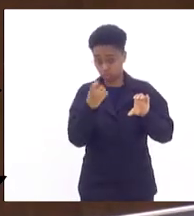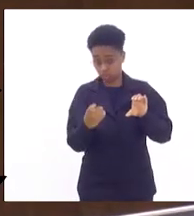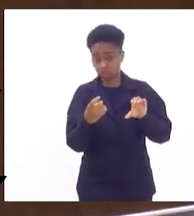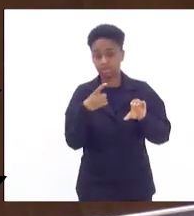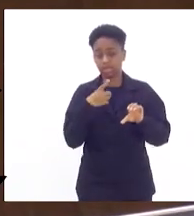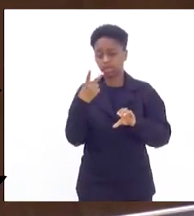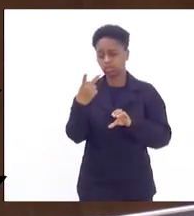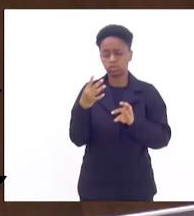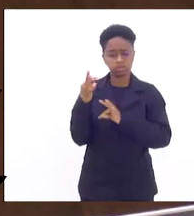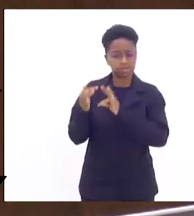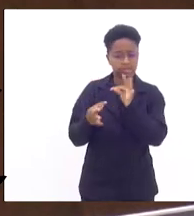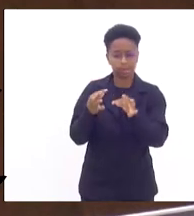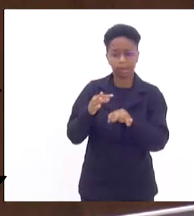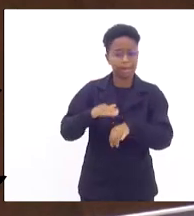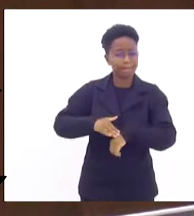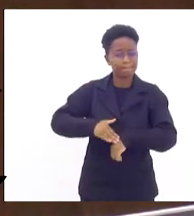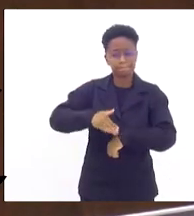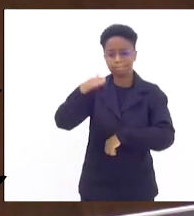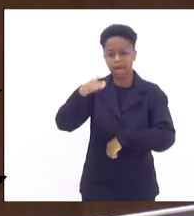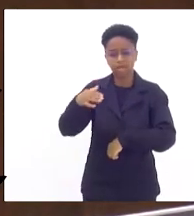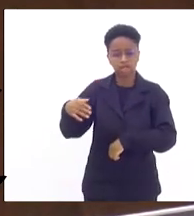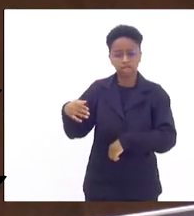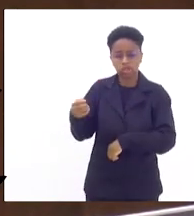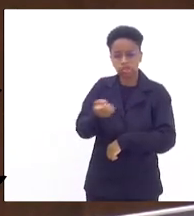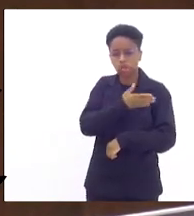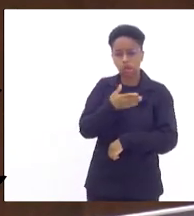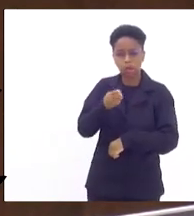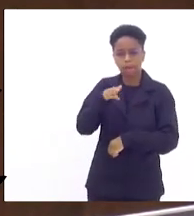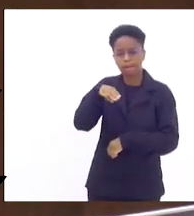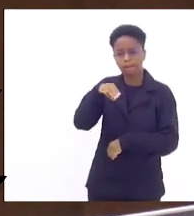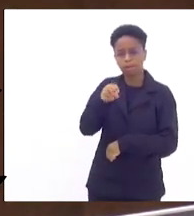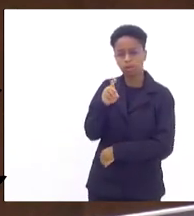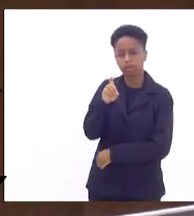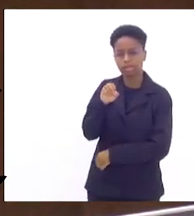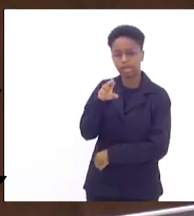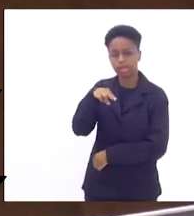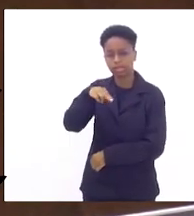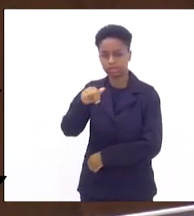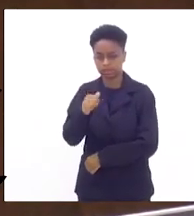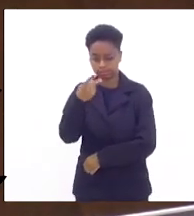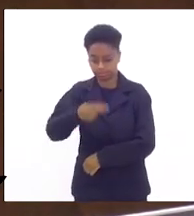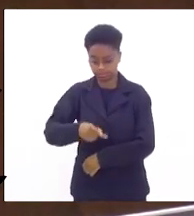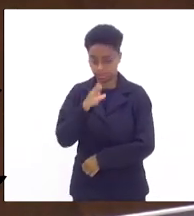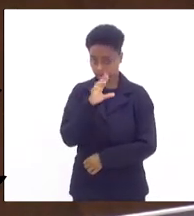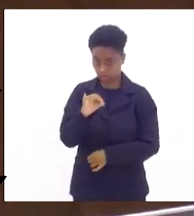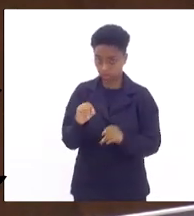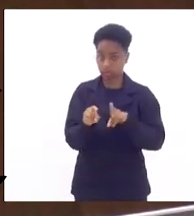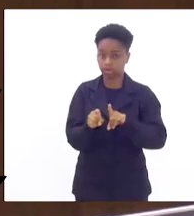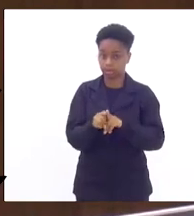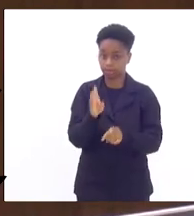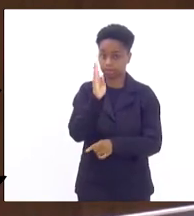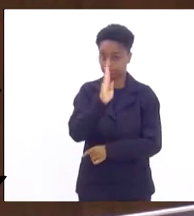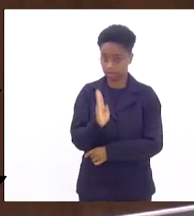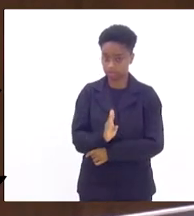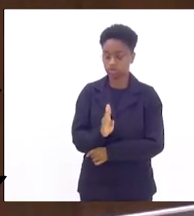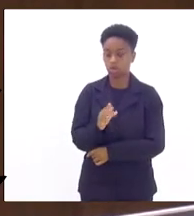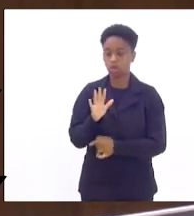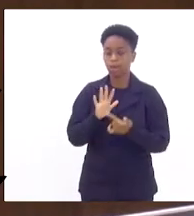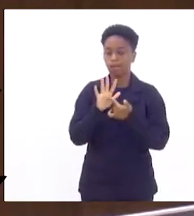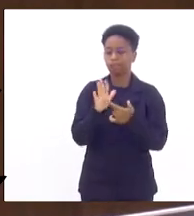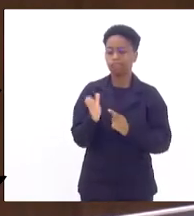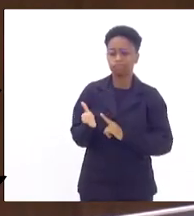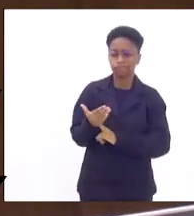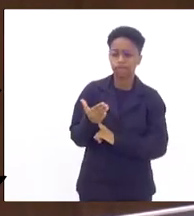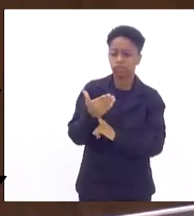mais modernas que tem no estado do Rio e no Brasil. São estações que trazem uma